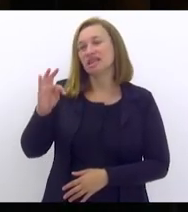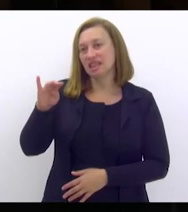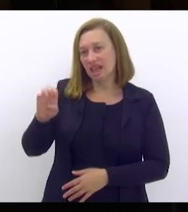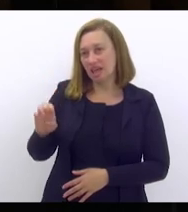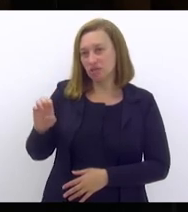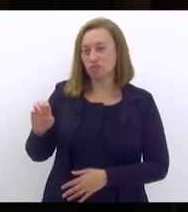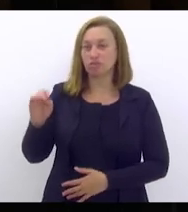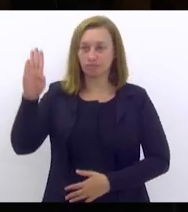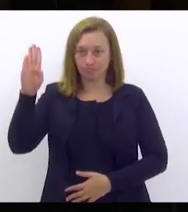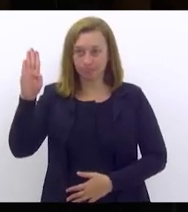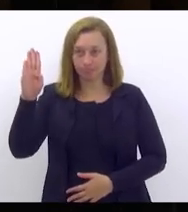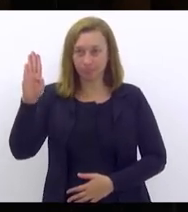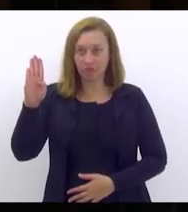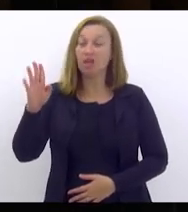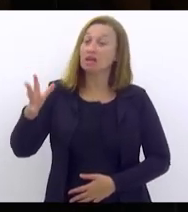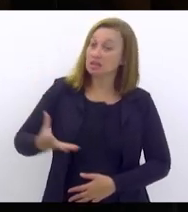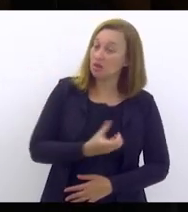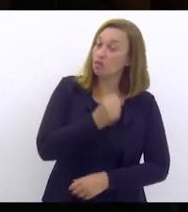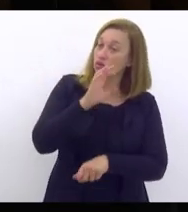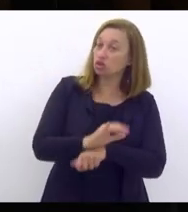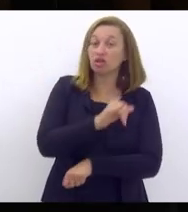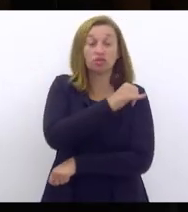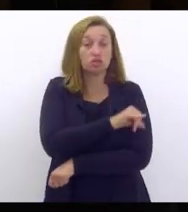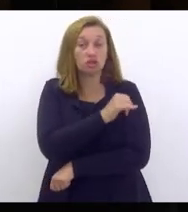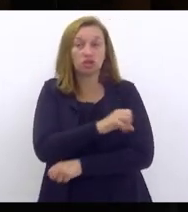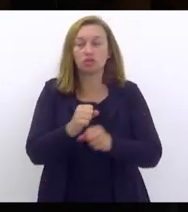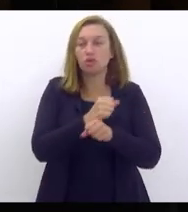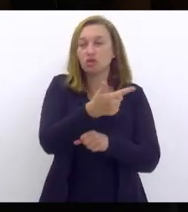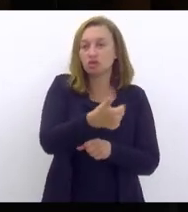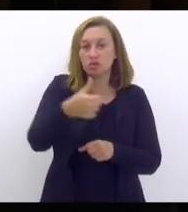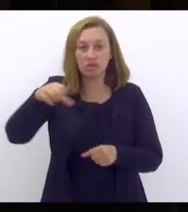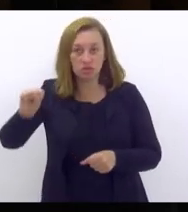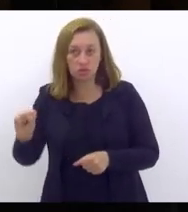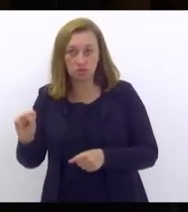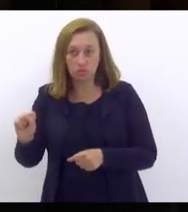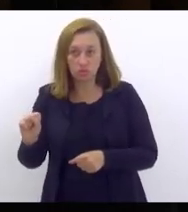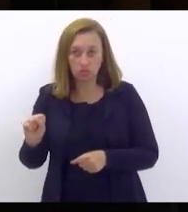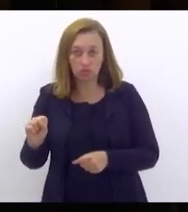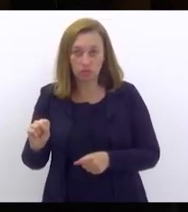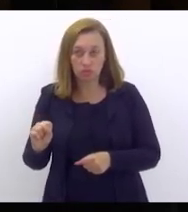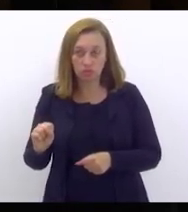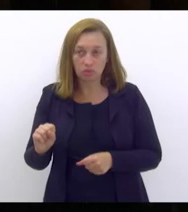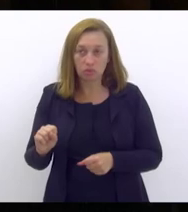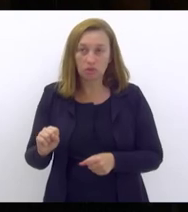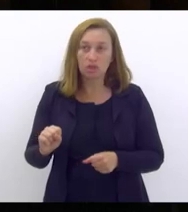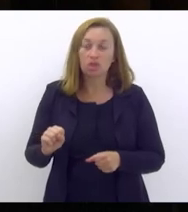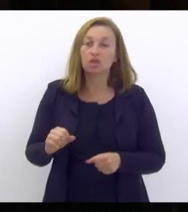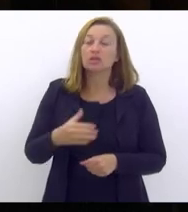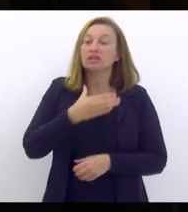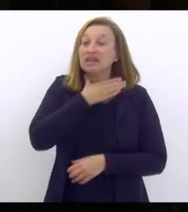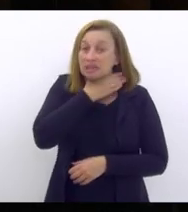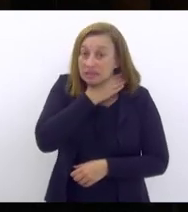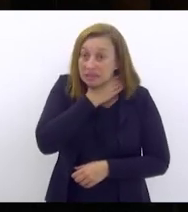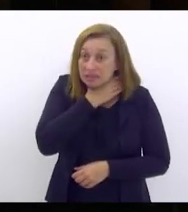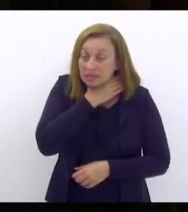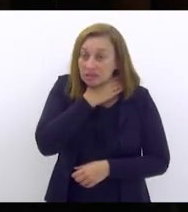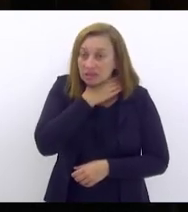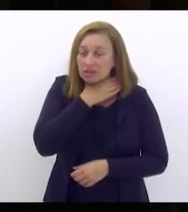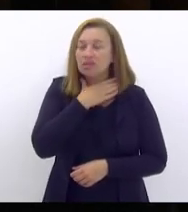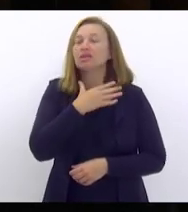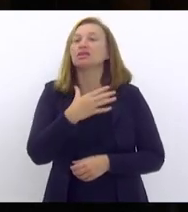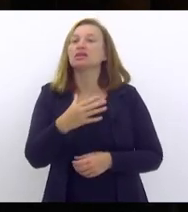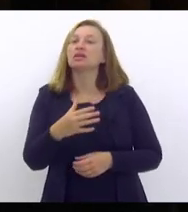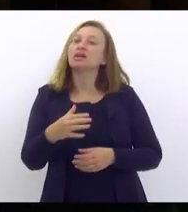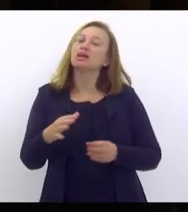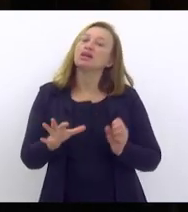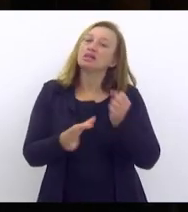aquele que salvou o Estado do Rio de Janeiro em 2018 do caos que a segurança pública vivia, não por conta da mão de